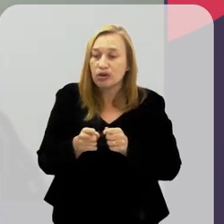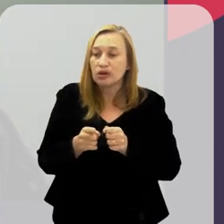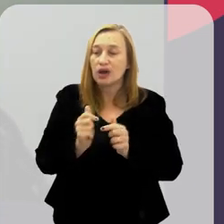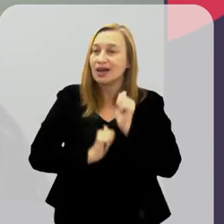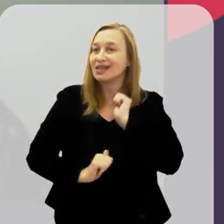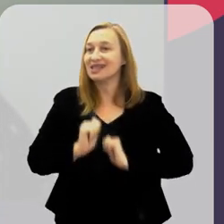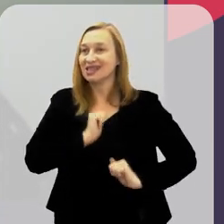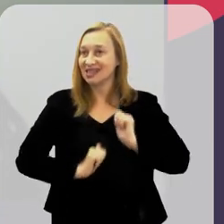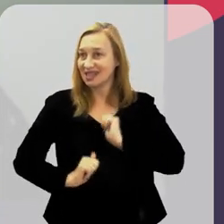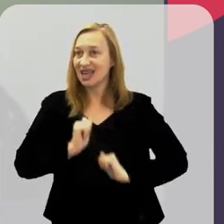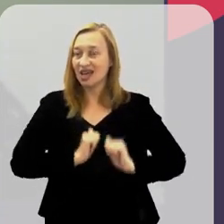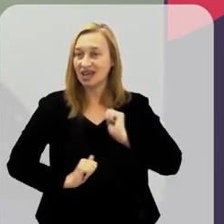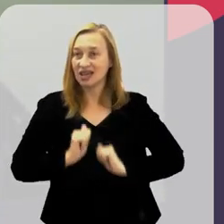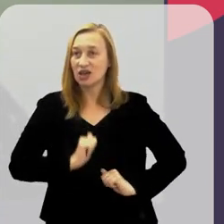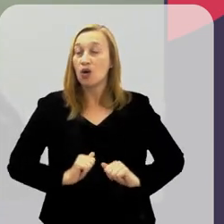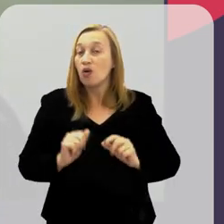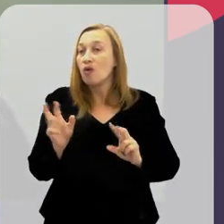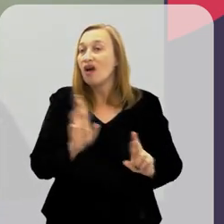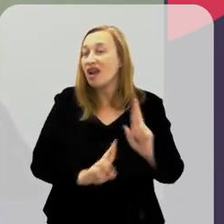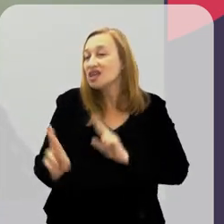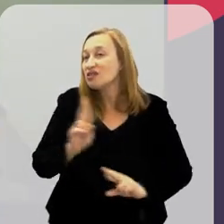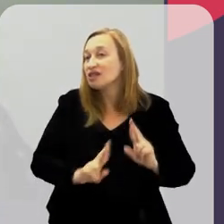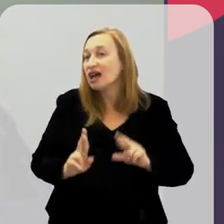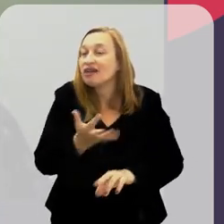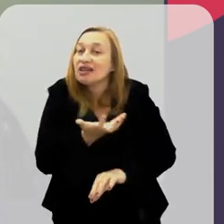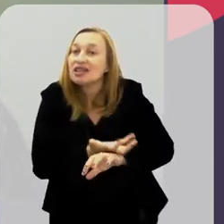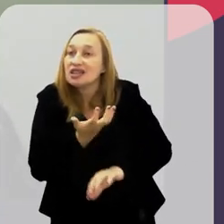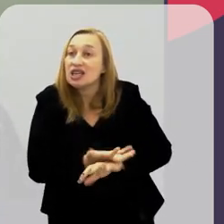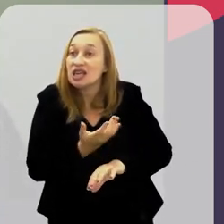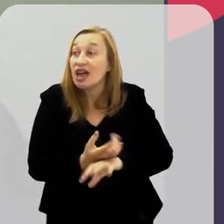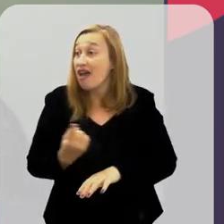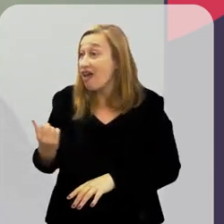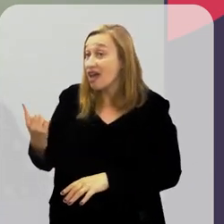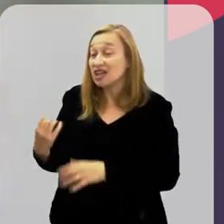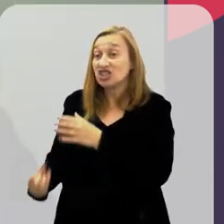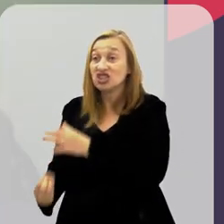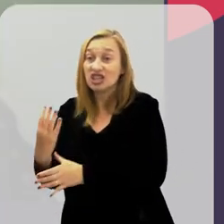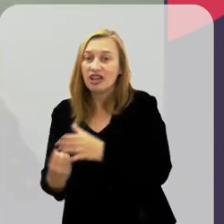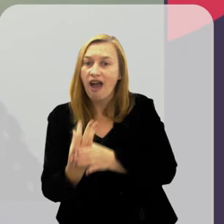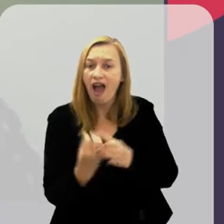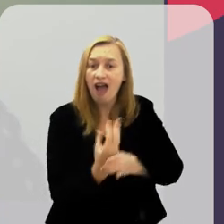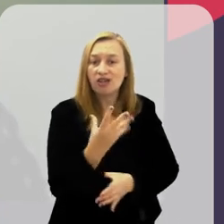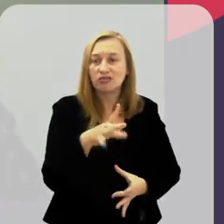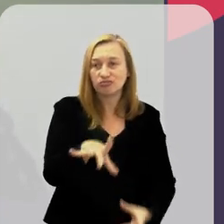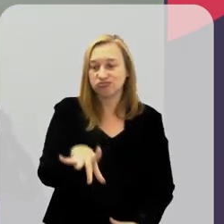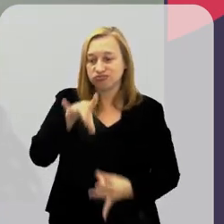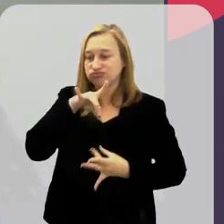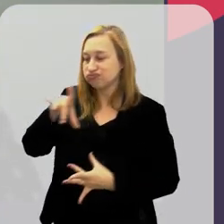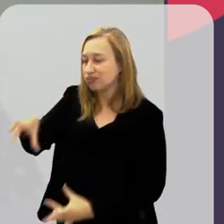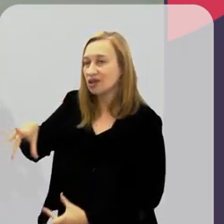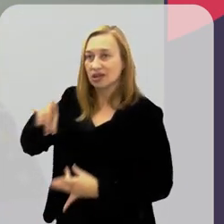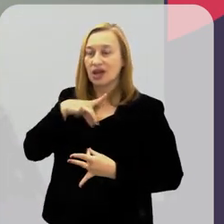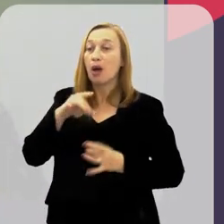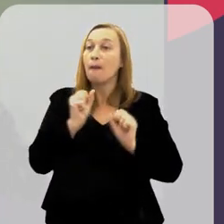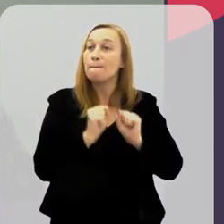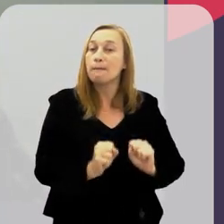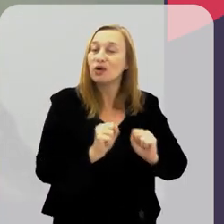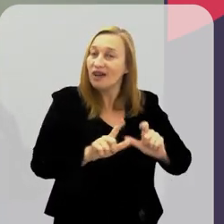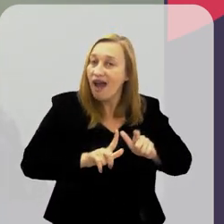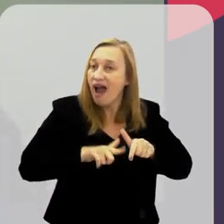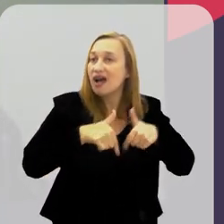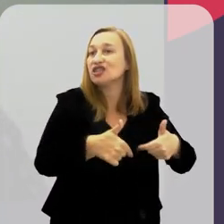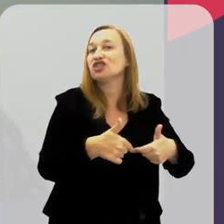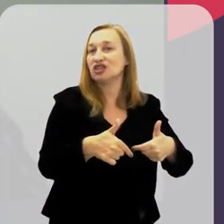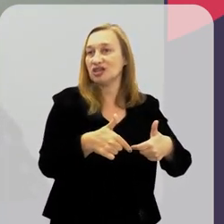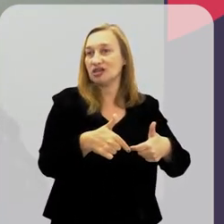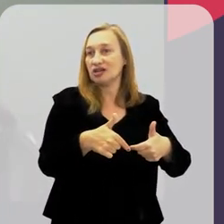da ansiedade deles com relação à disciplina, uma vez que eles criaram personagens e esses personagens